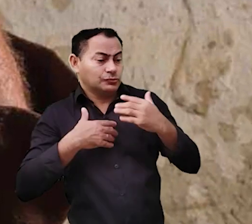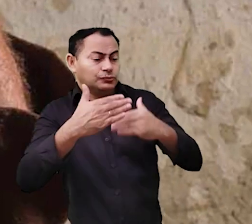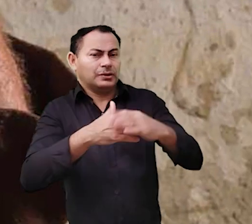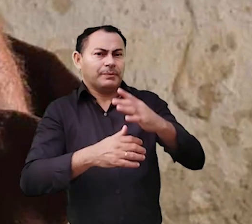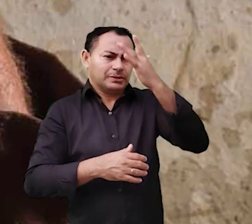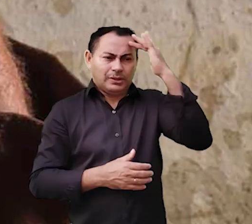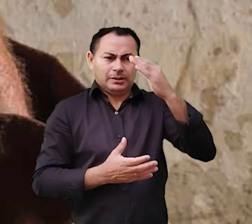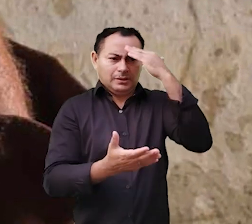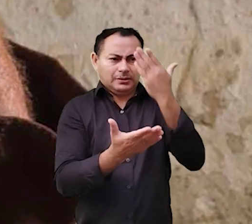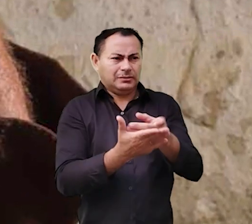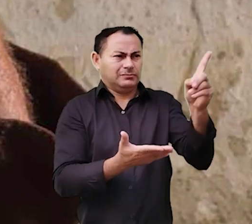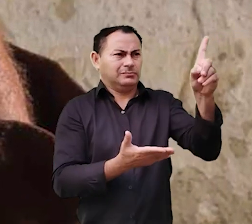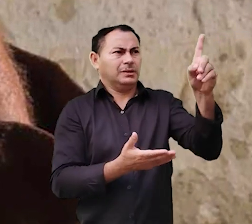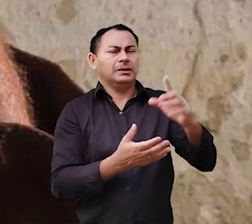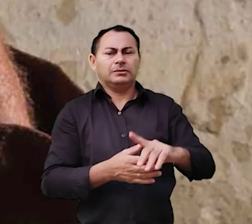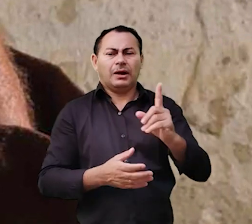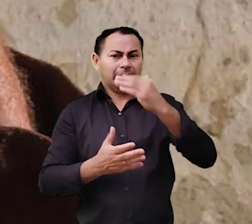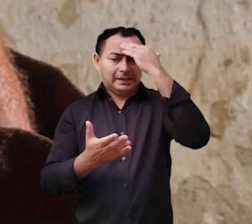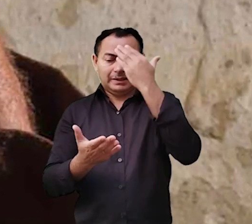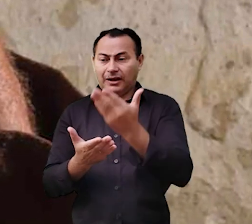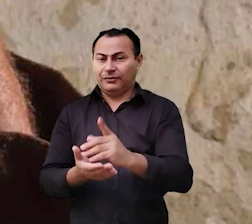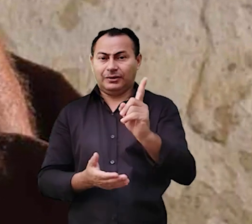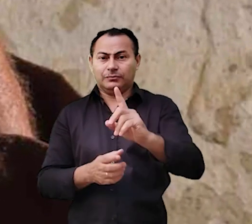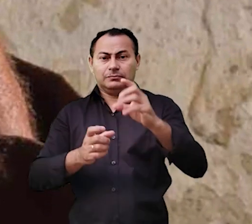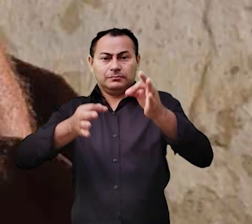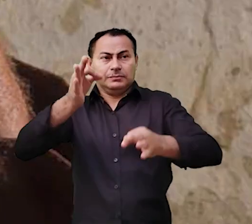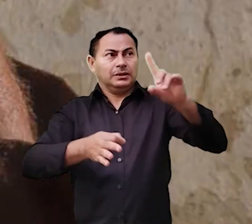e duvidava da justiça de Deus.